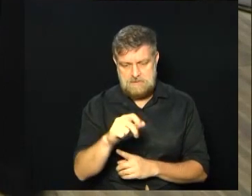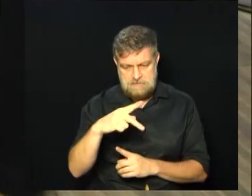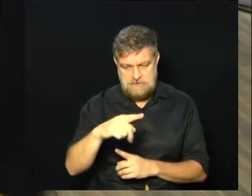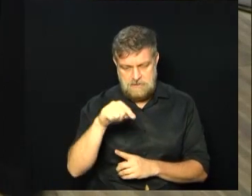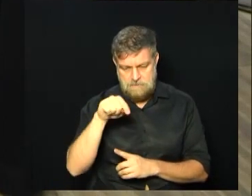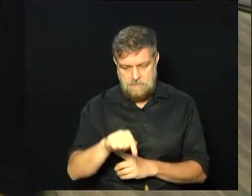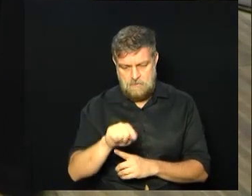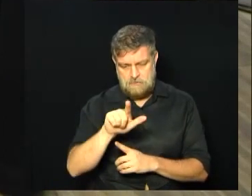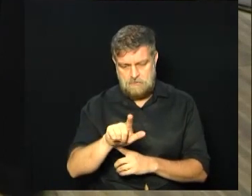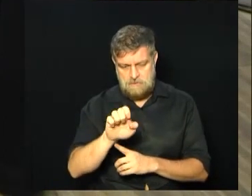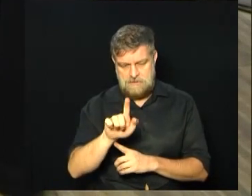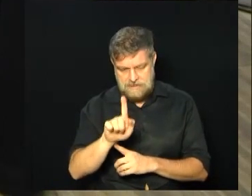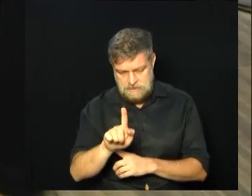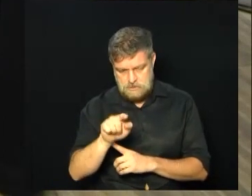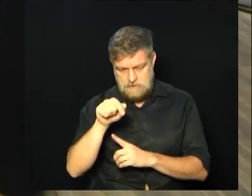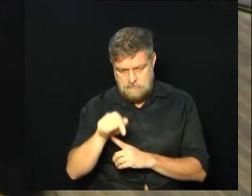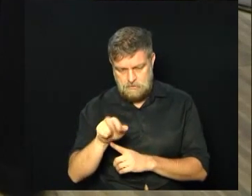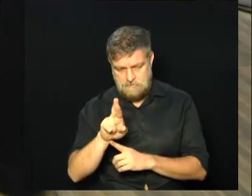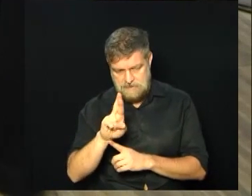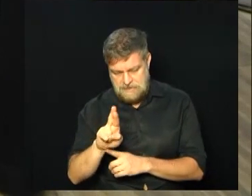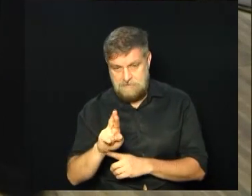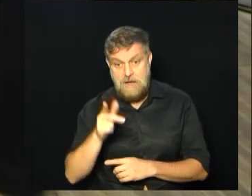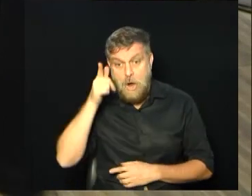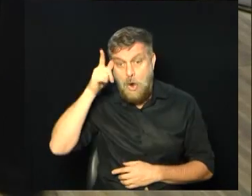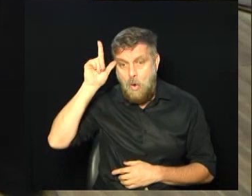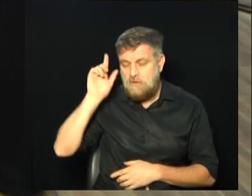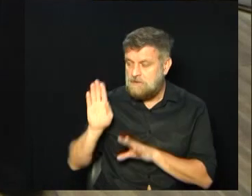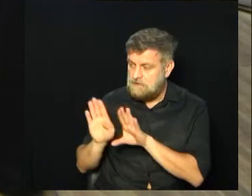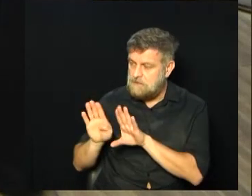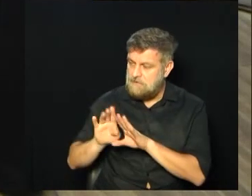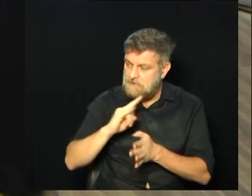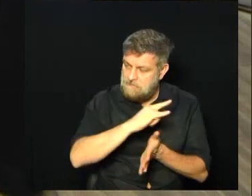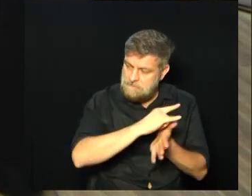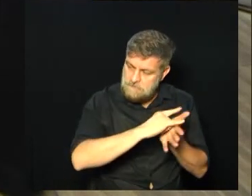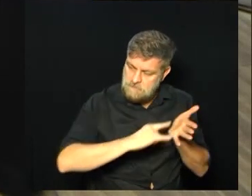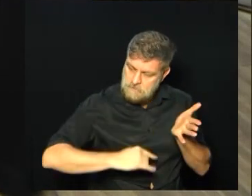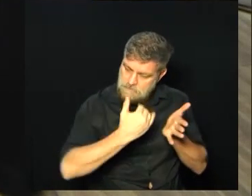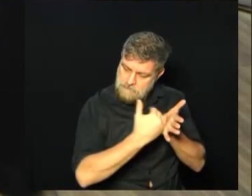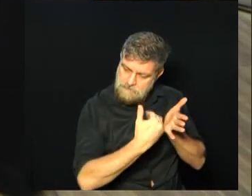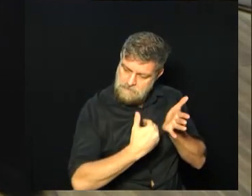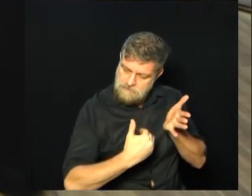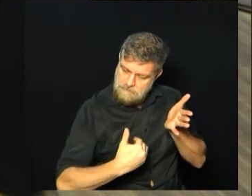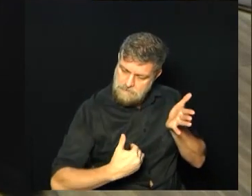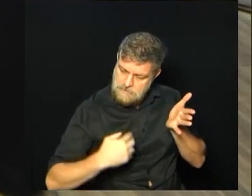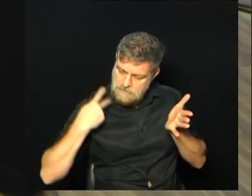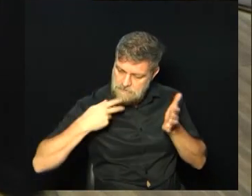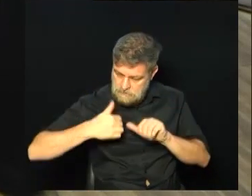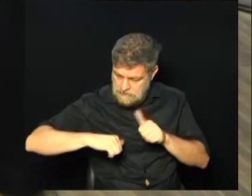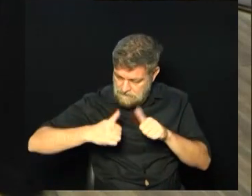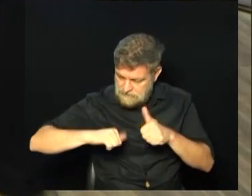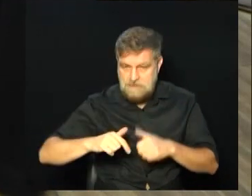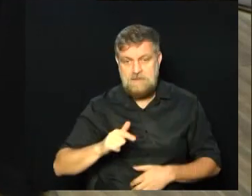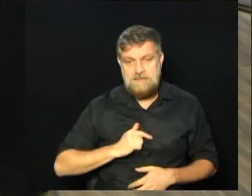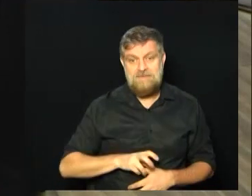www.campinas.sp.leg.br. E, Mina, a gente falou aí dos projetos, mas ontem também algumas moções foram analisadas pelos parlamentares aqui? Nós